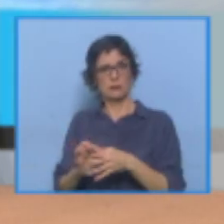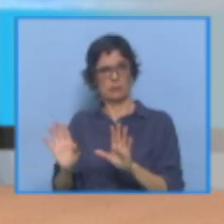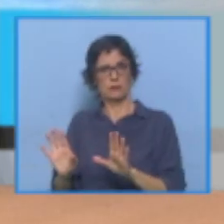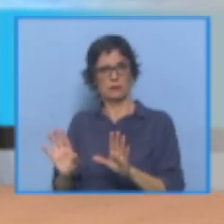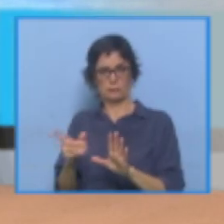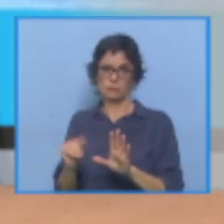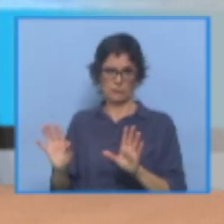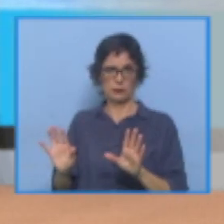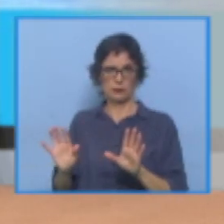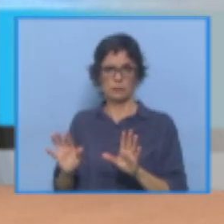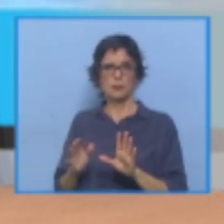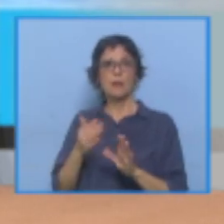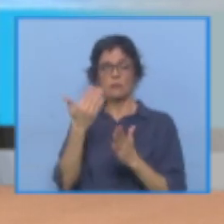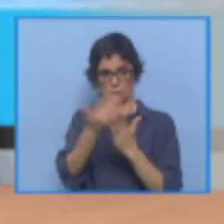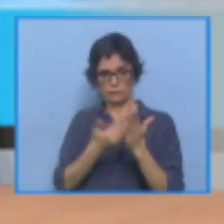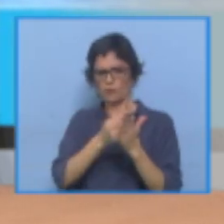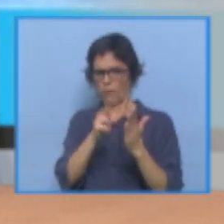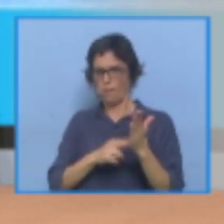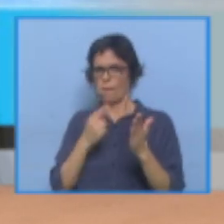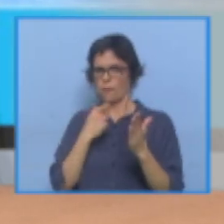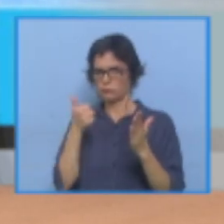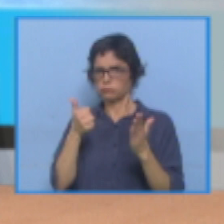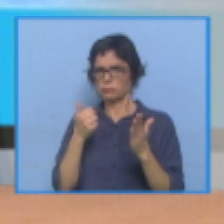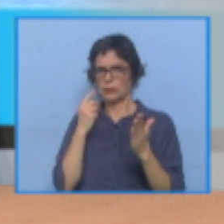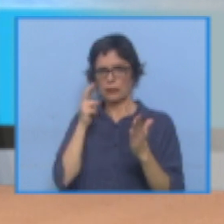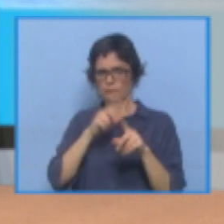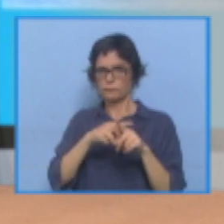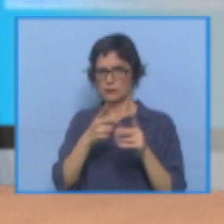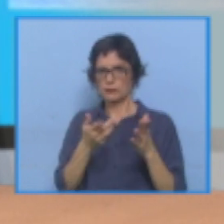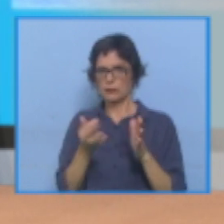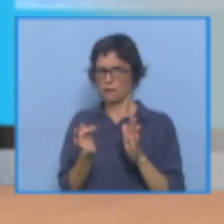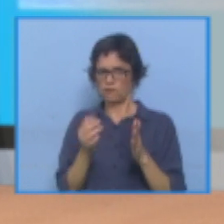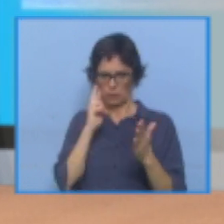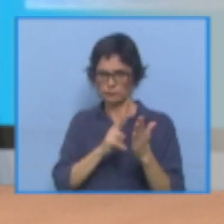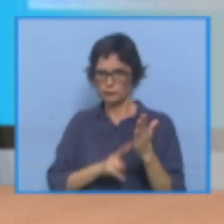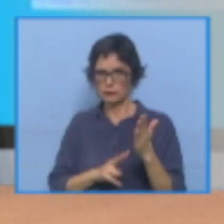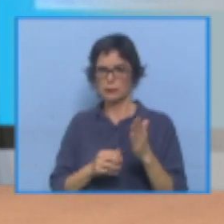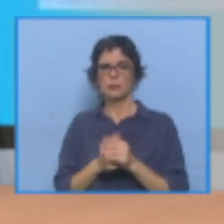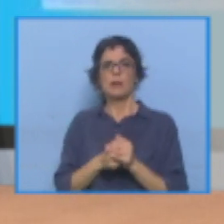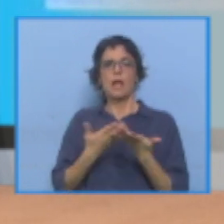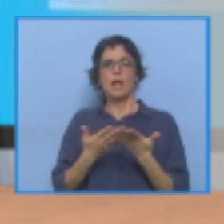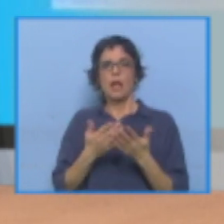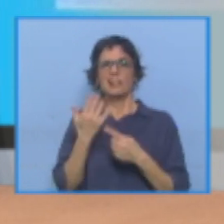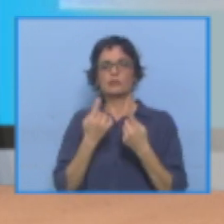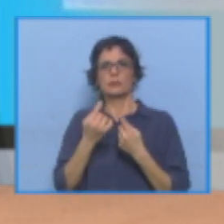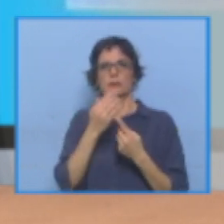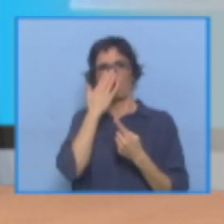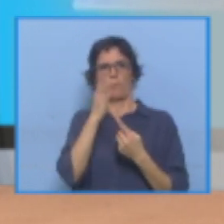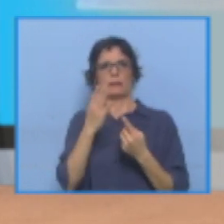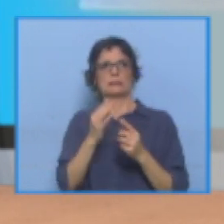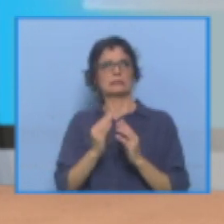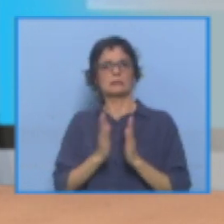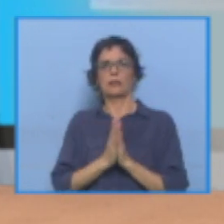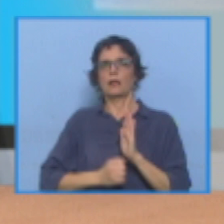se refere, que vale a pena ler no seu conjunto, e que pode parecer quase um desplante que a Igreja Católica queira de repente